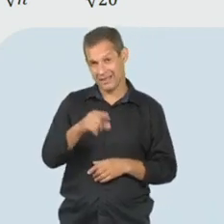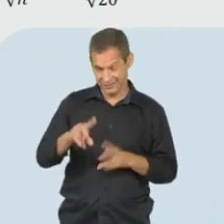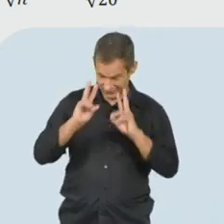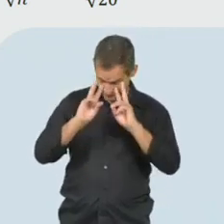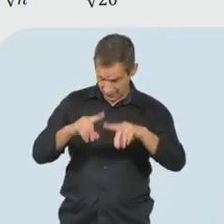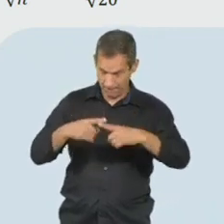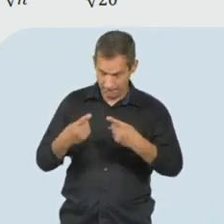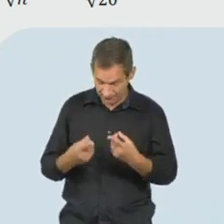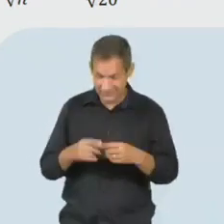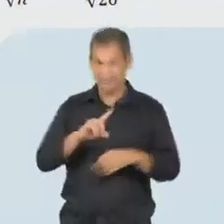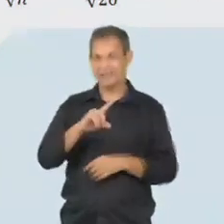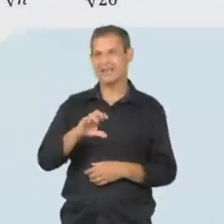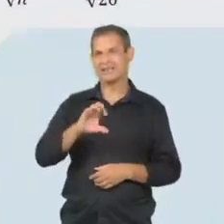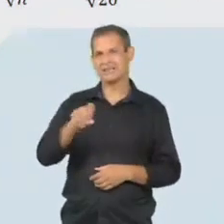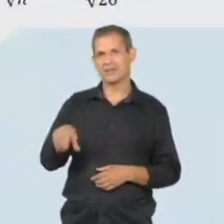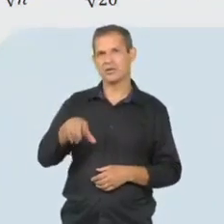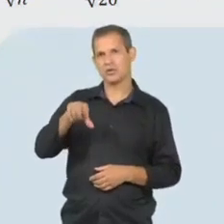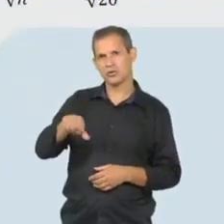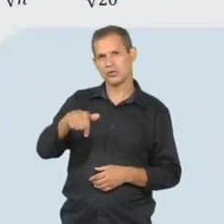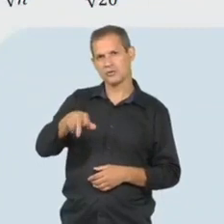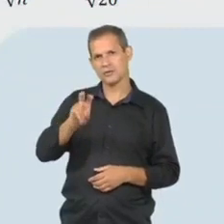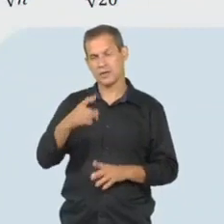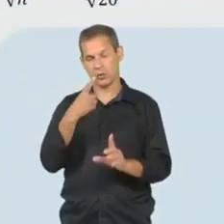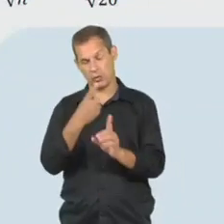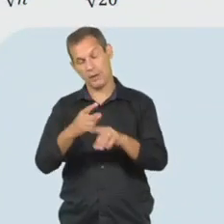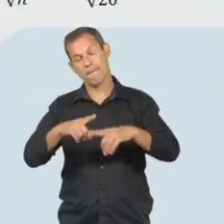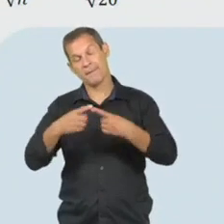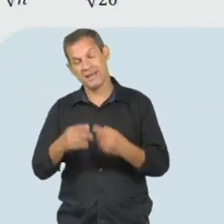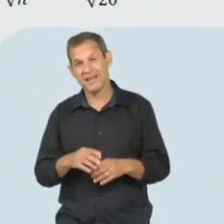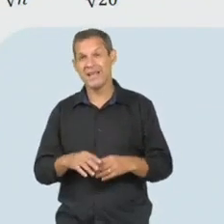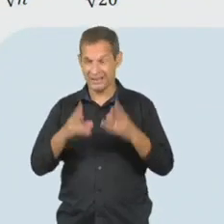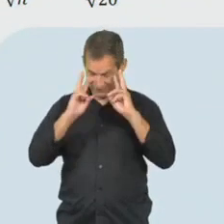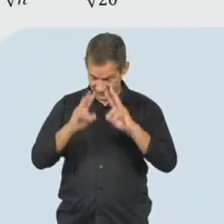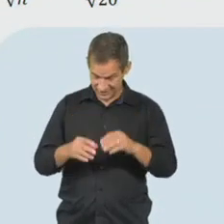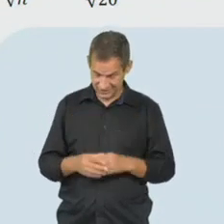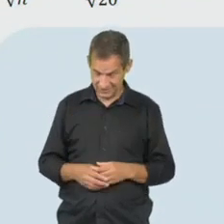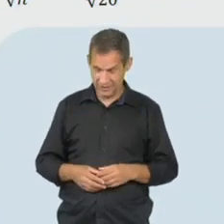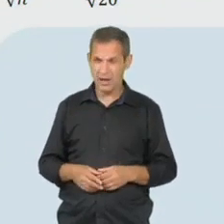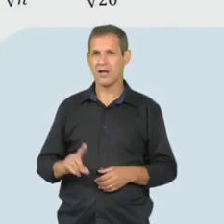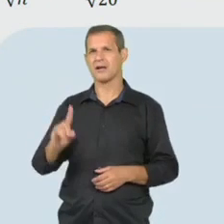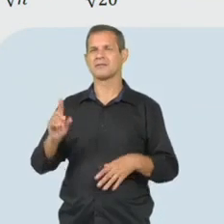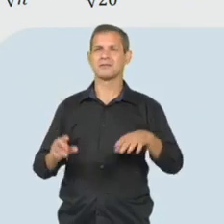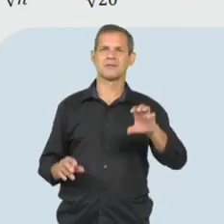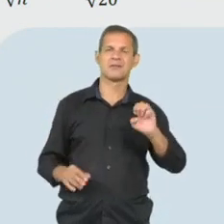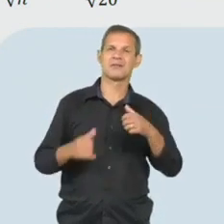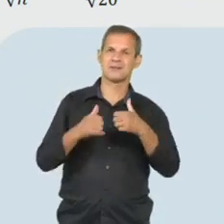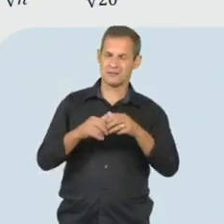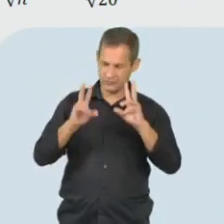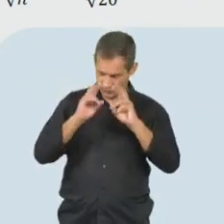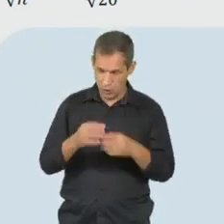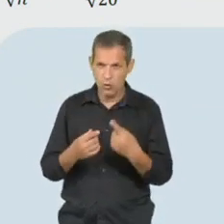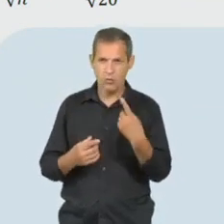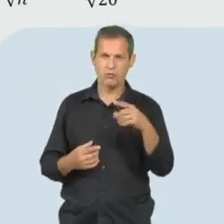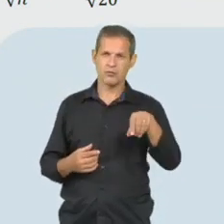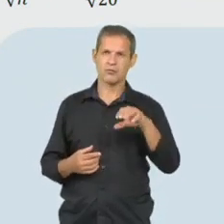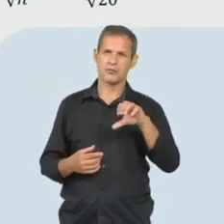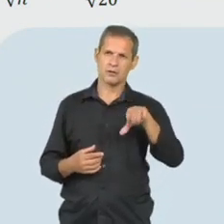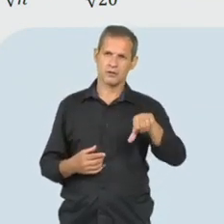aqui, ó, 0,975. Encontrei. Veja as minhas extremidades, que está aqui, ó,